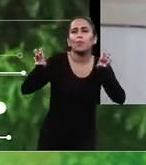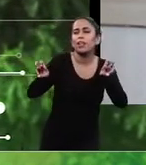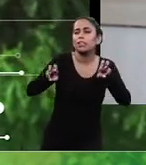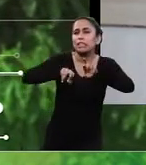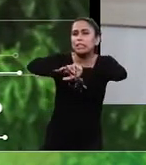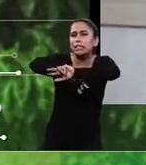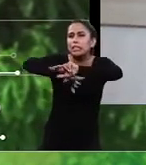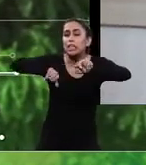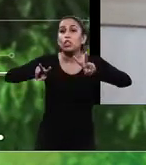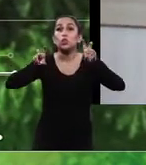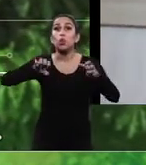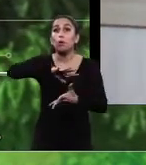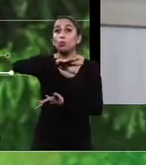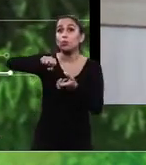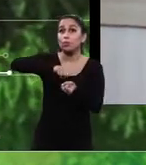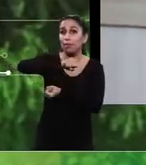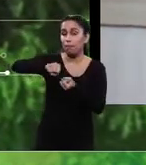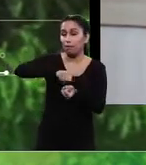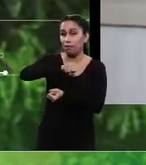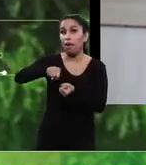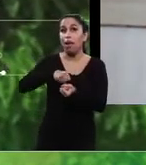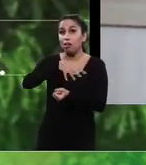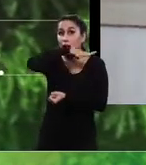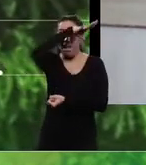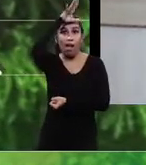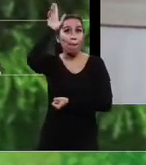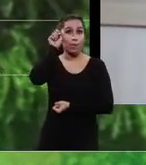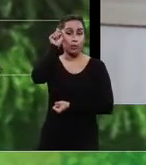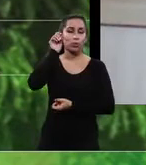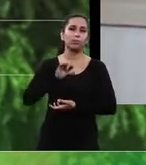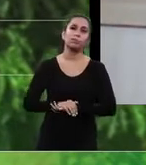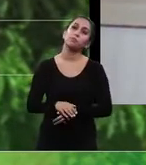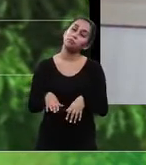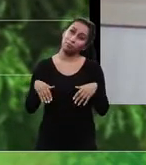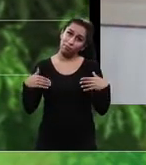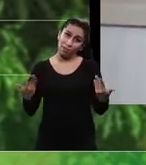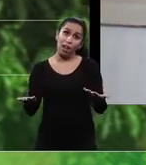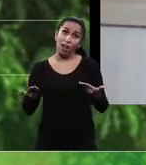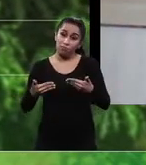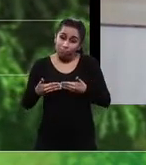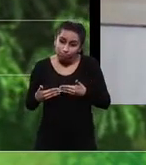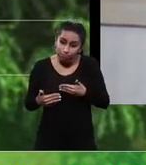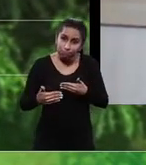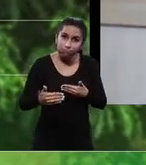de sustentabilidade amazônica, né? Então, a partir daqui, nós vamos